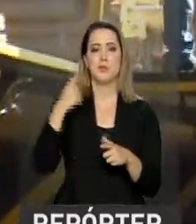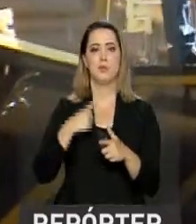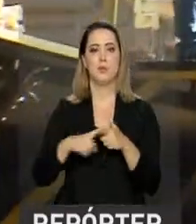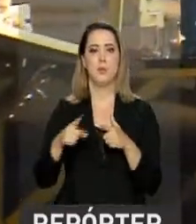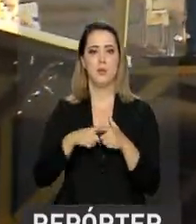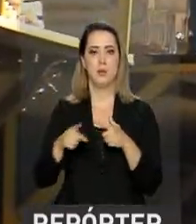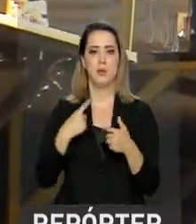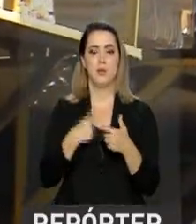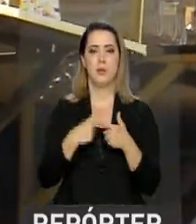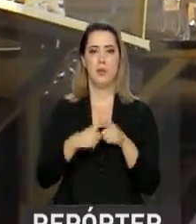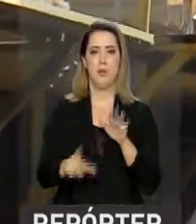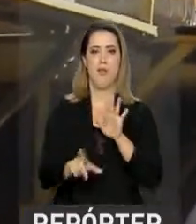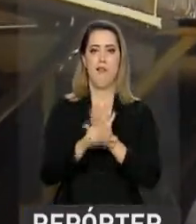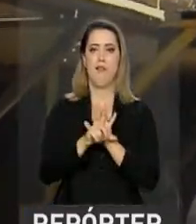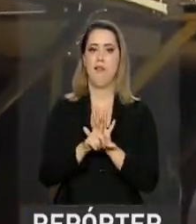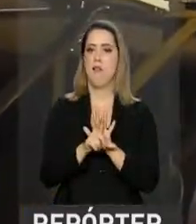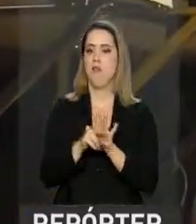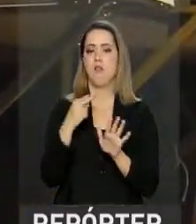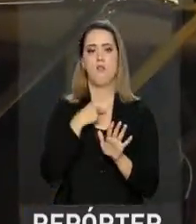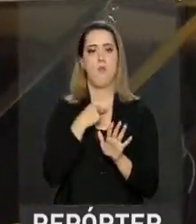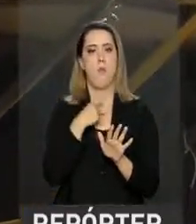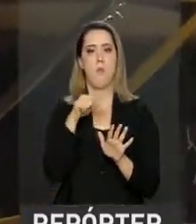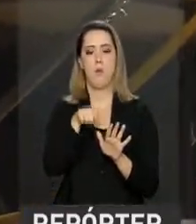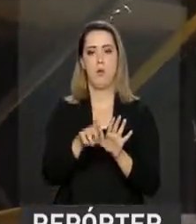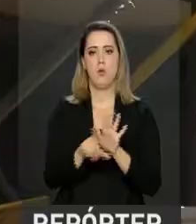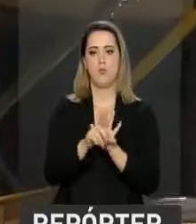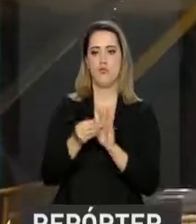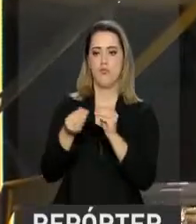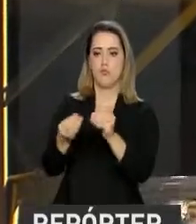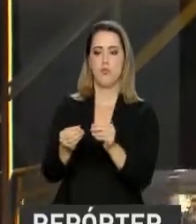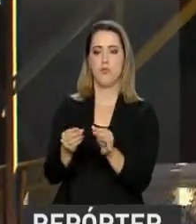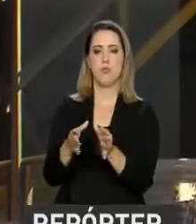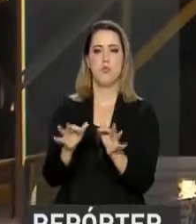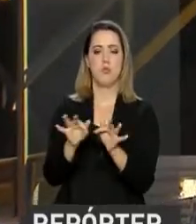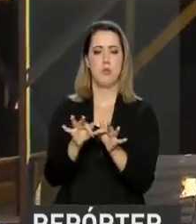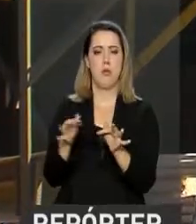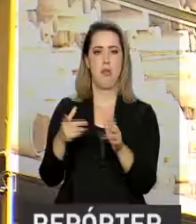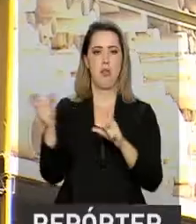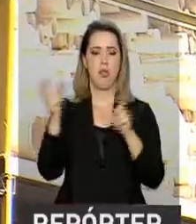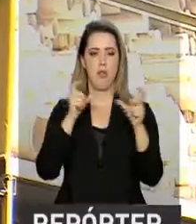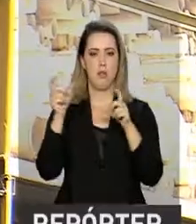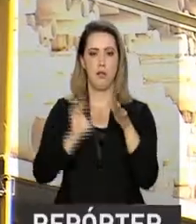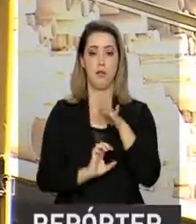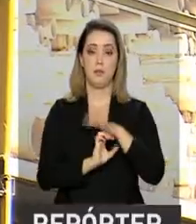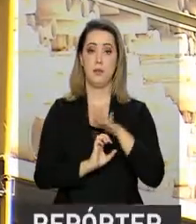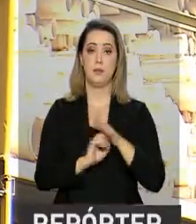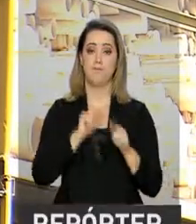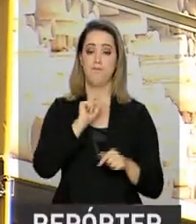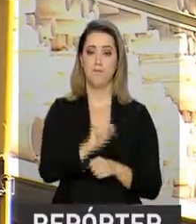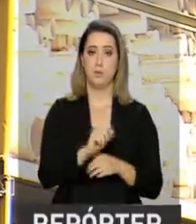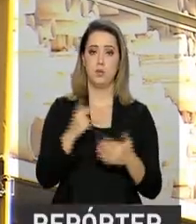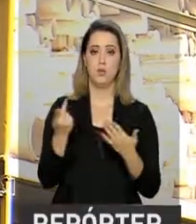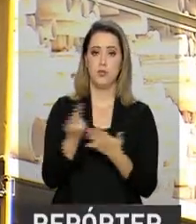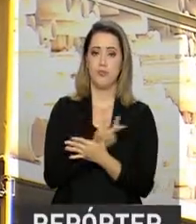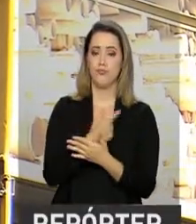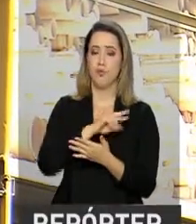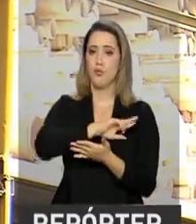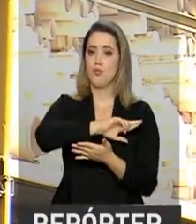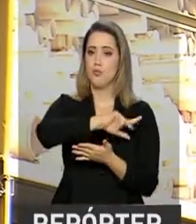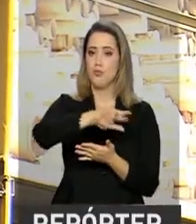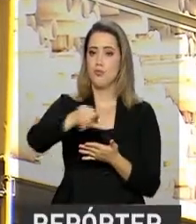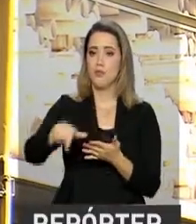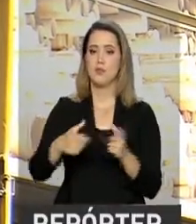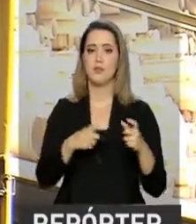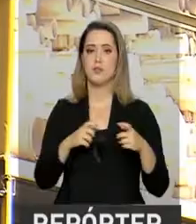legislação impedia que o governo local concedeu esse benefício para atrair empresas e isso fez com que várias companhias mudaram